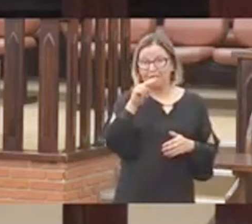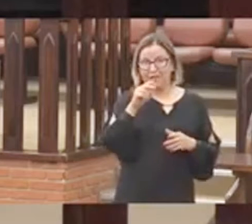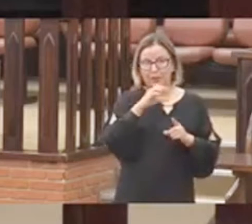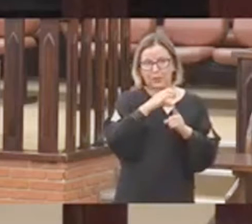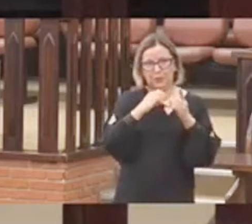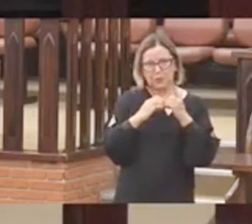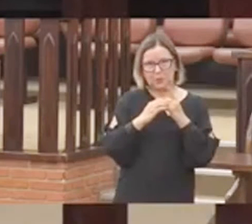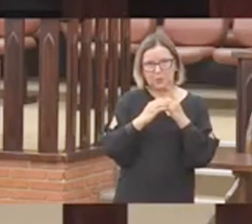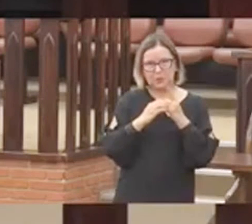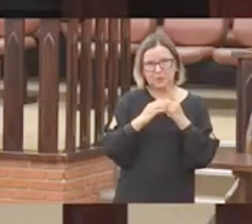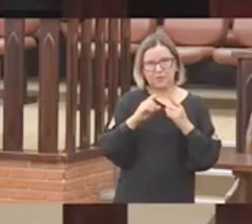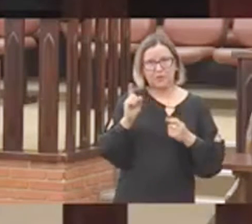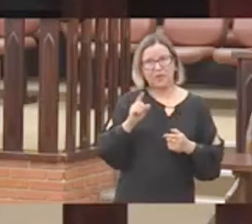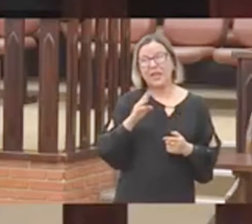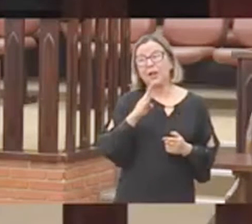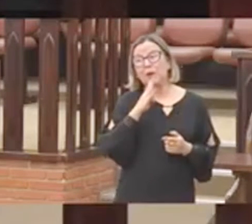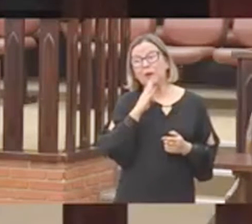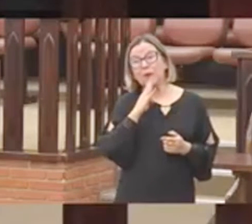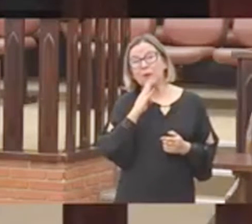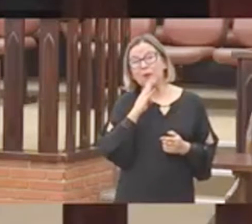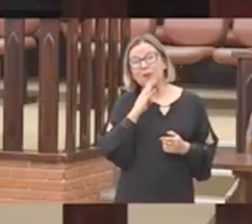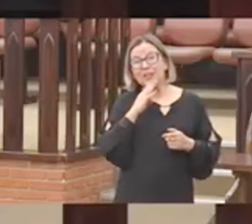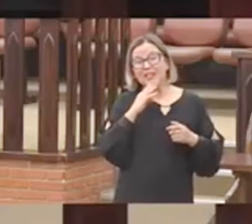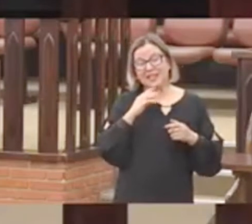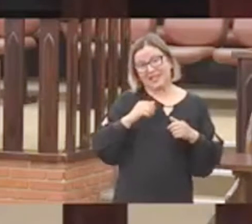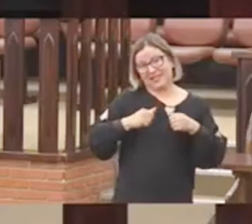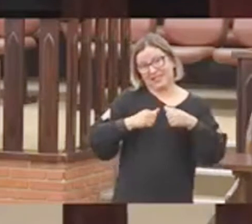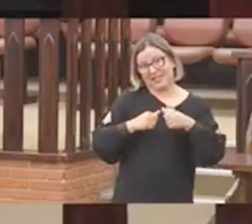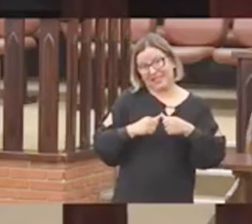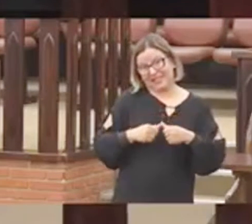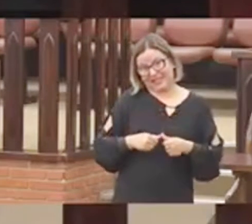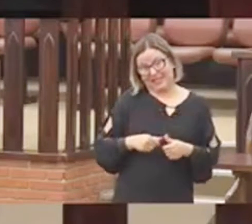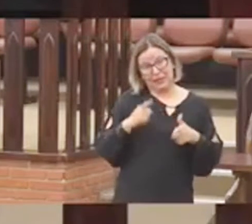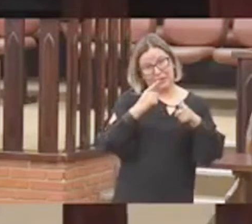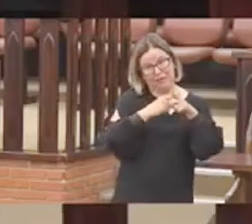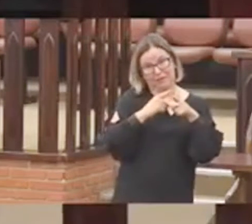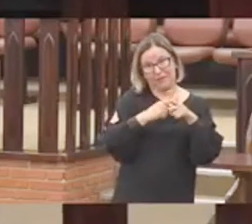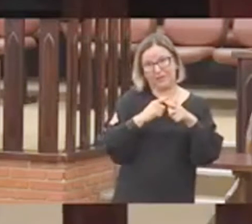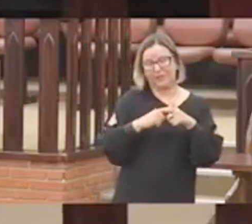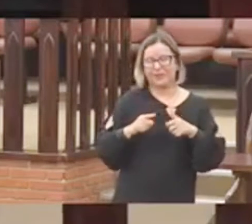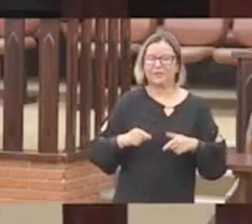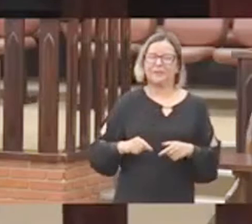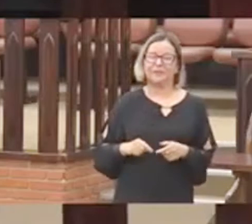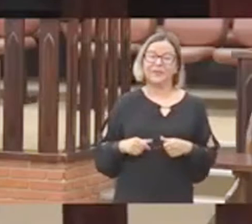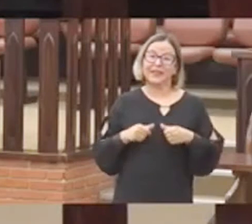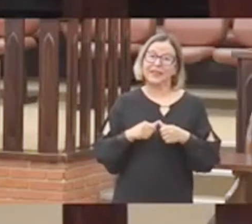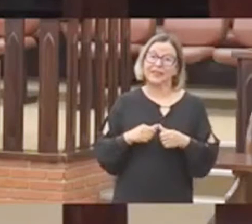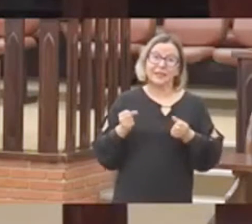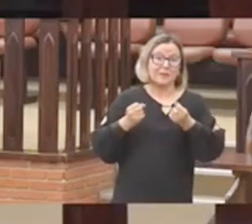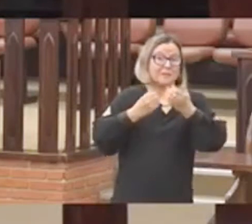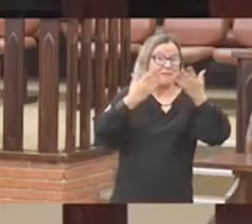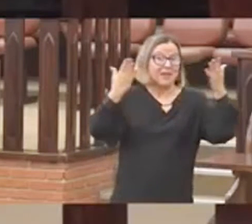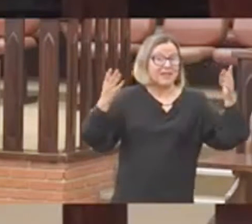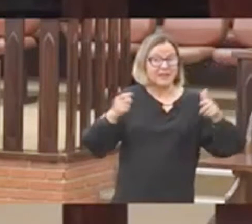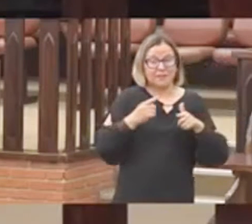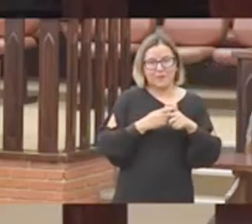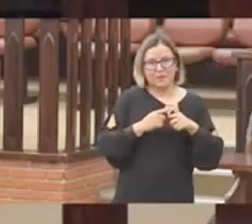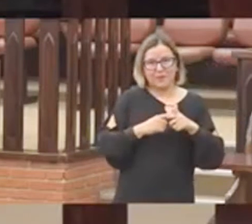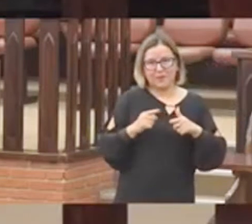ouvido falar a respeito disso. Essa é a maior tragédia que pôde acontecer na sua